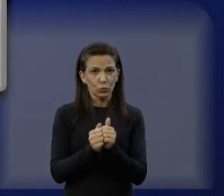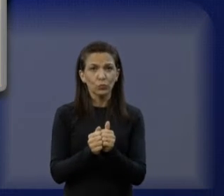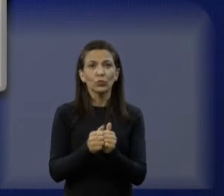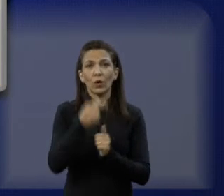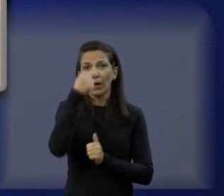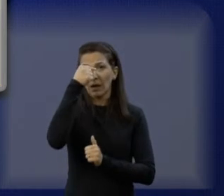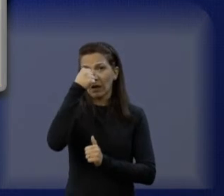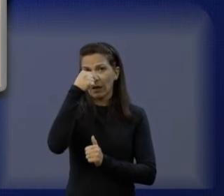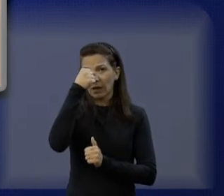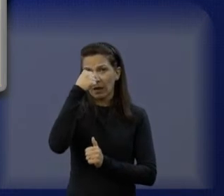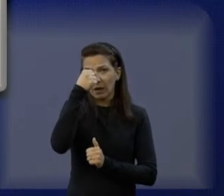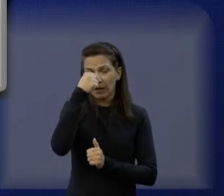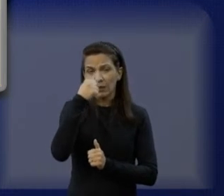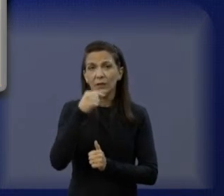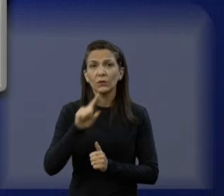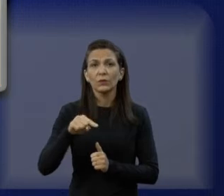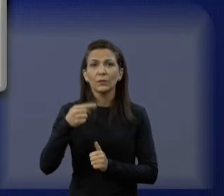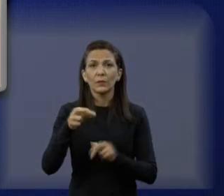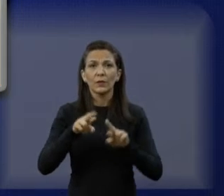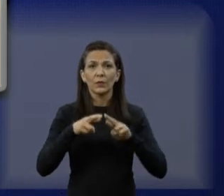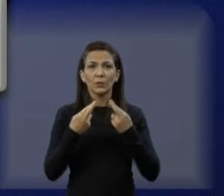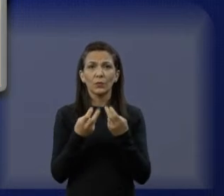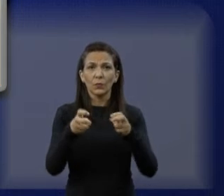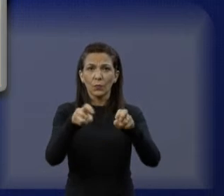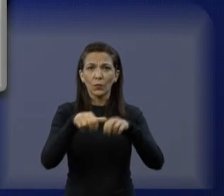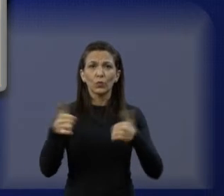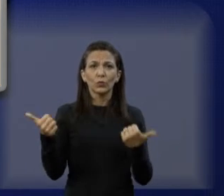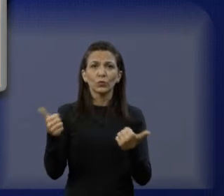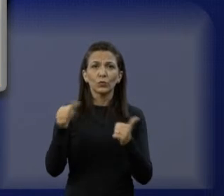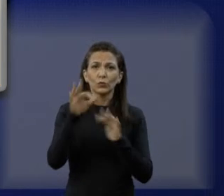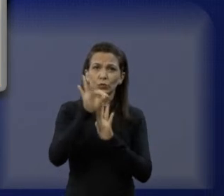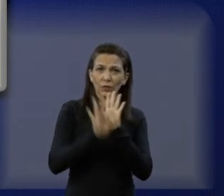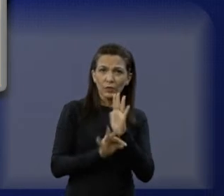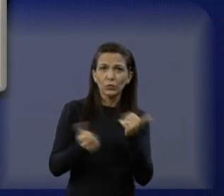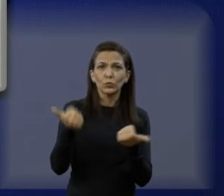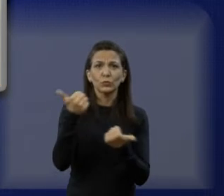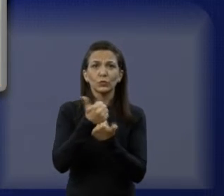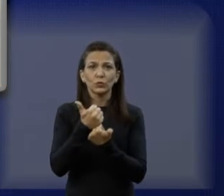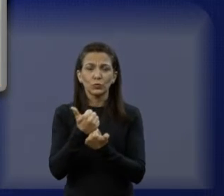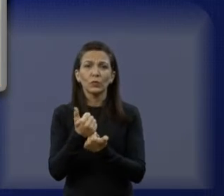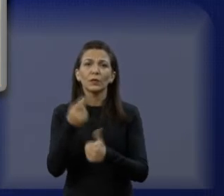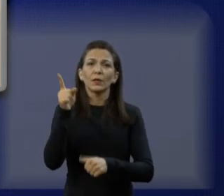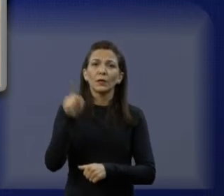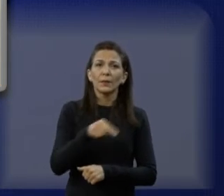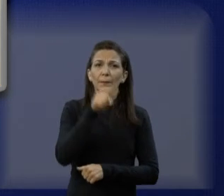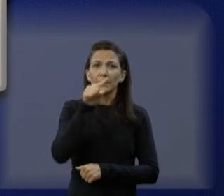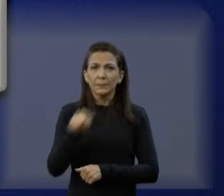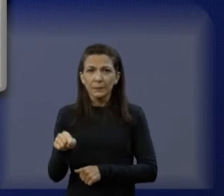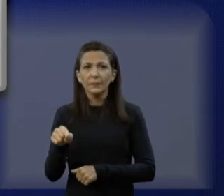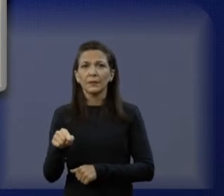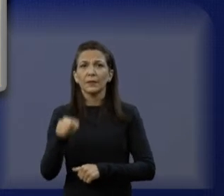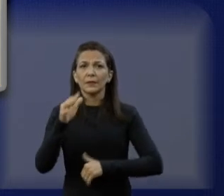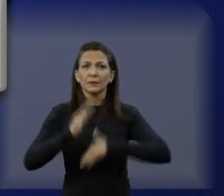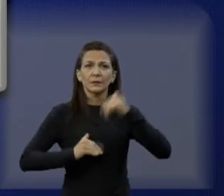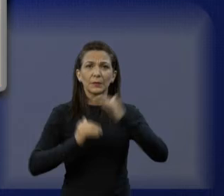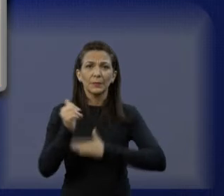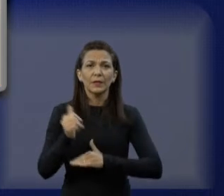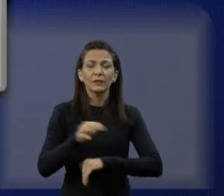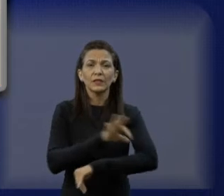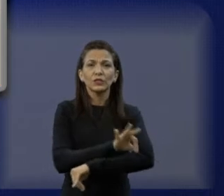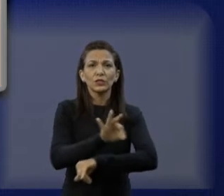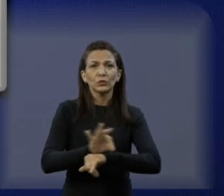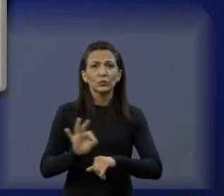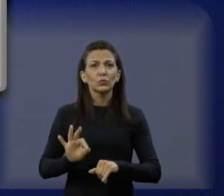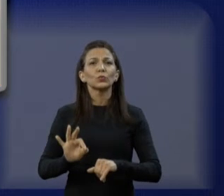que logo virá essa casa após audiência pública para que a gente possa ver tar em nosso município esse tipo de prática porque a gente acredita